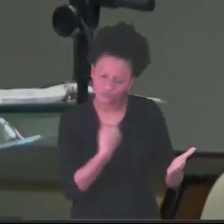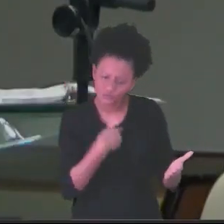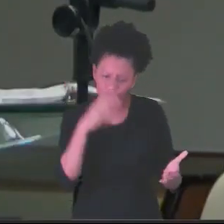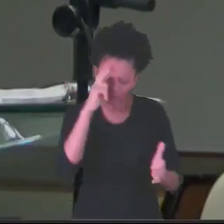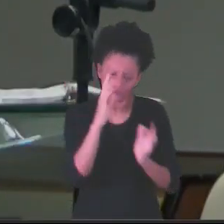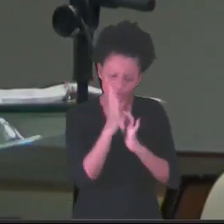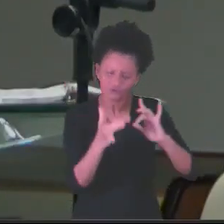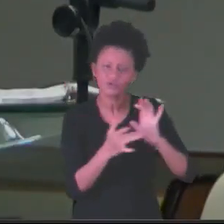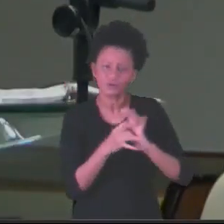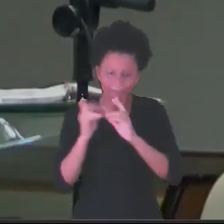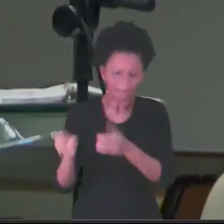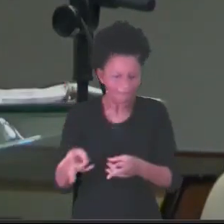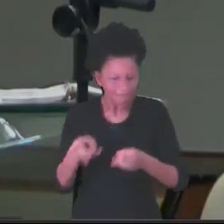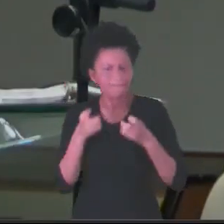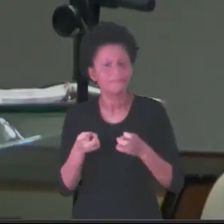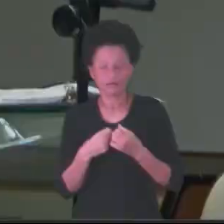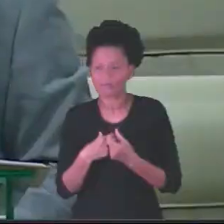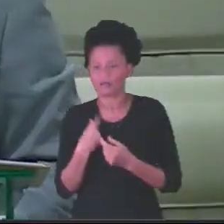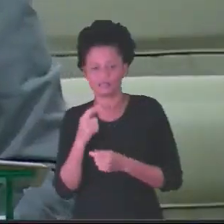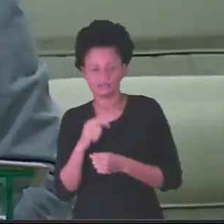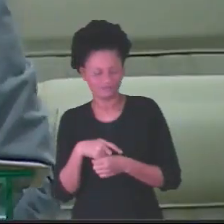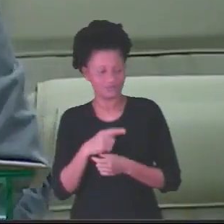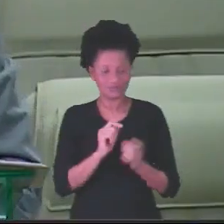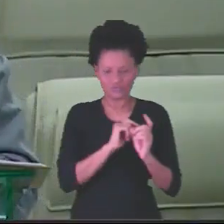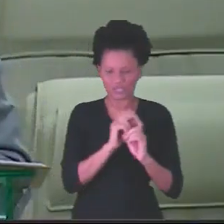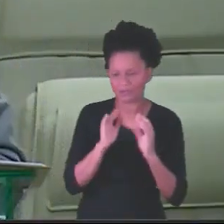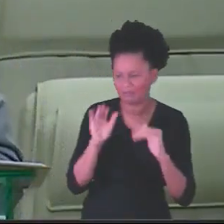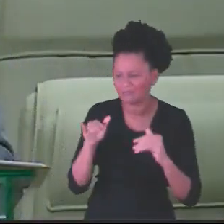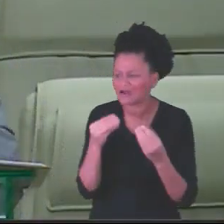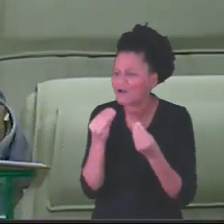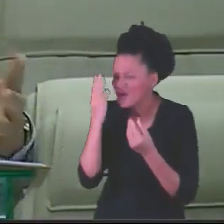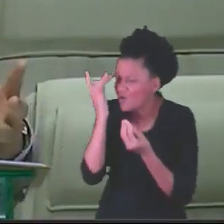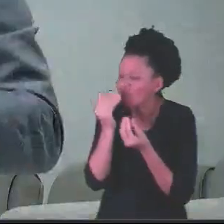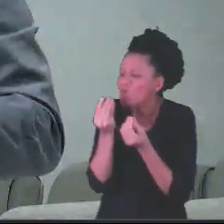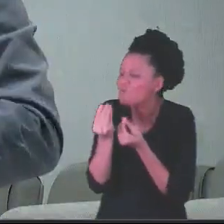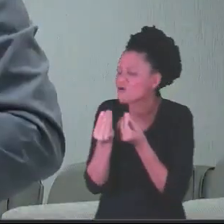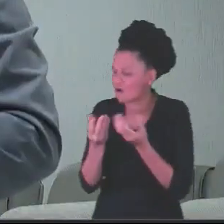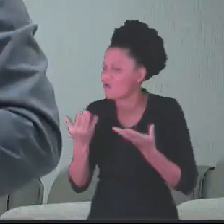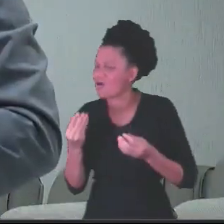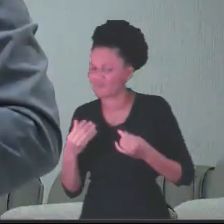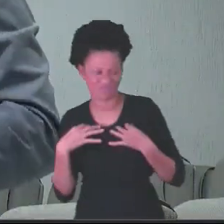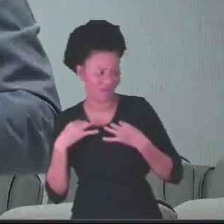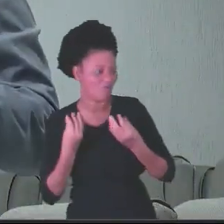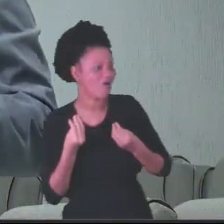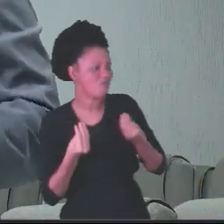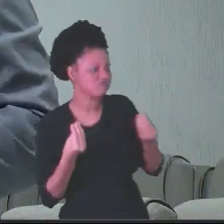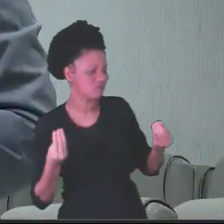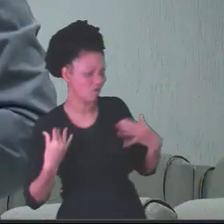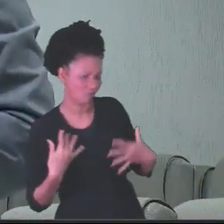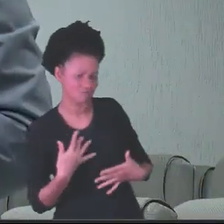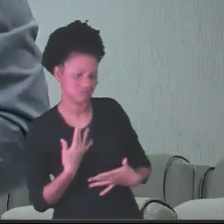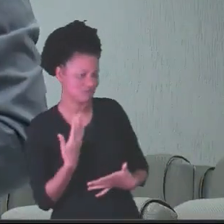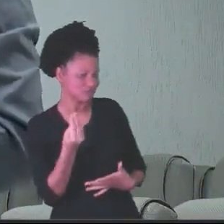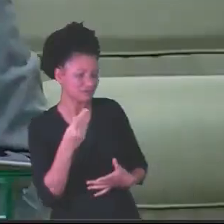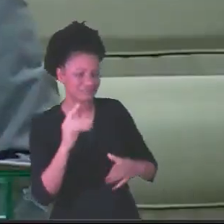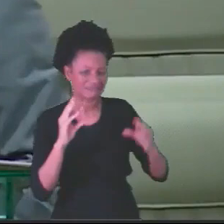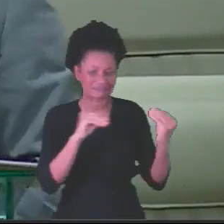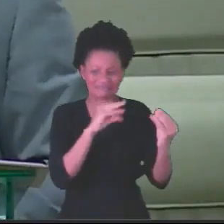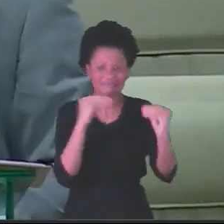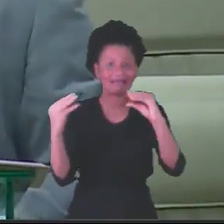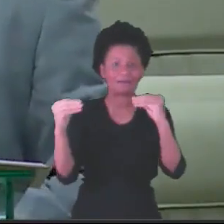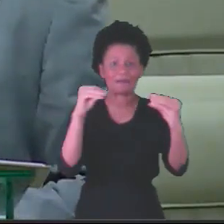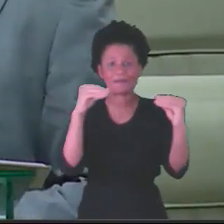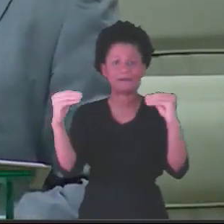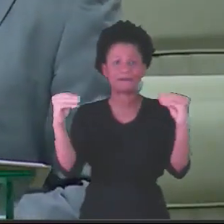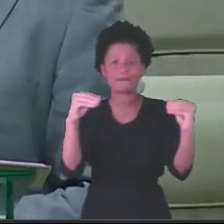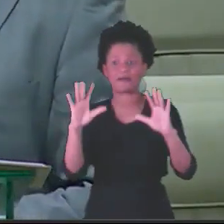percebe que eles estão preocupados com a comida com a vestimenta como